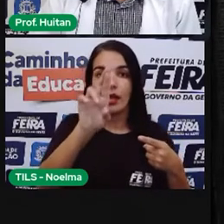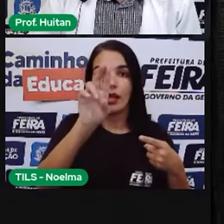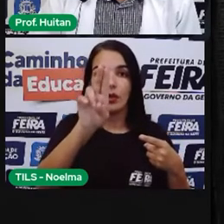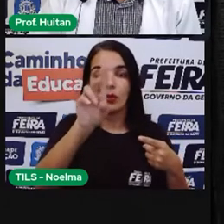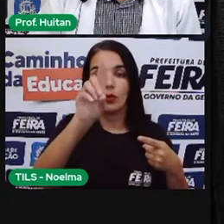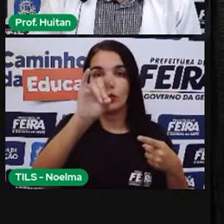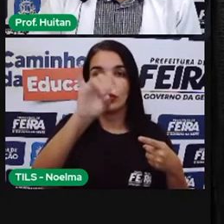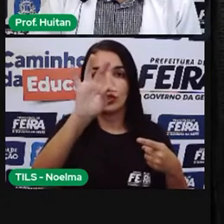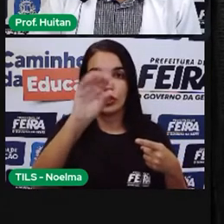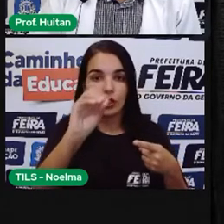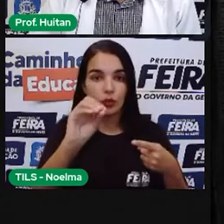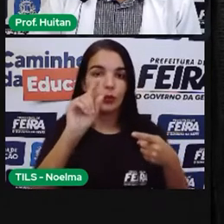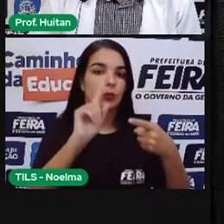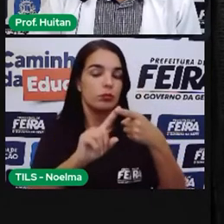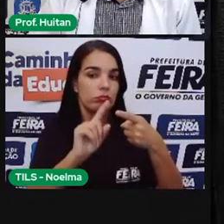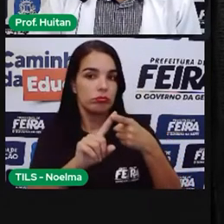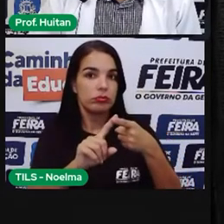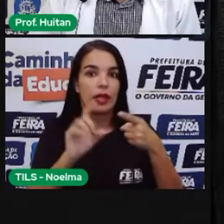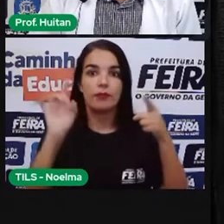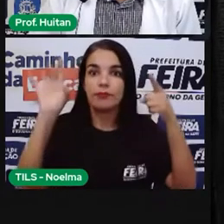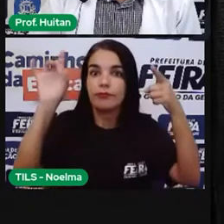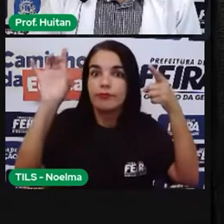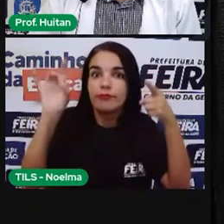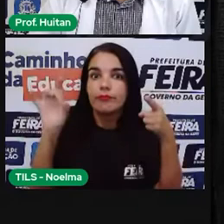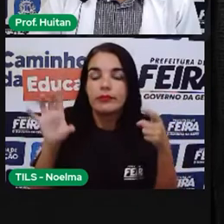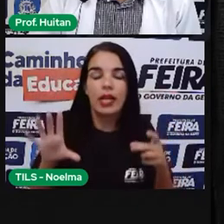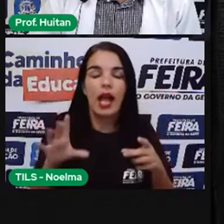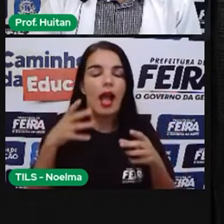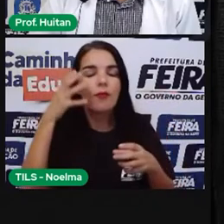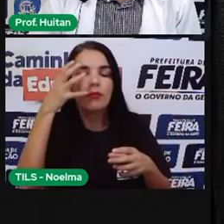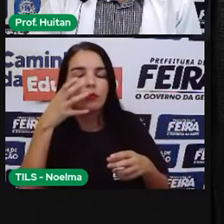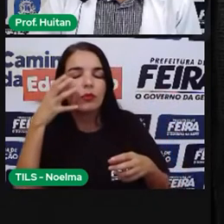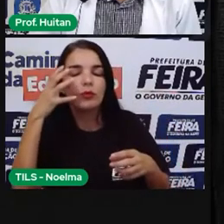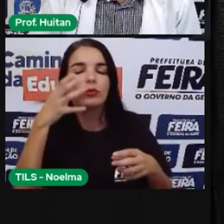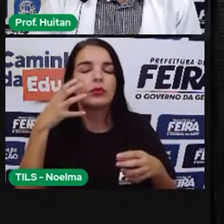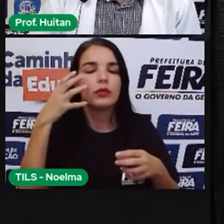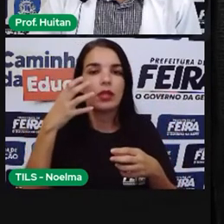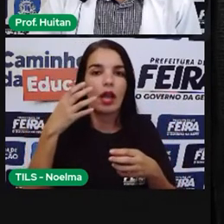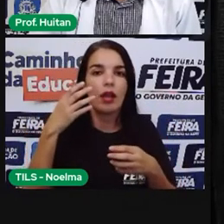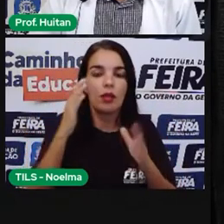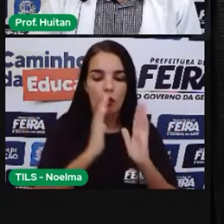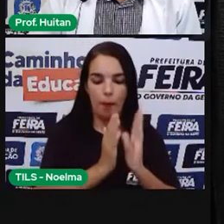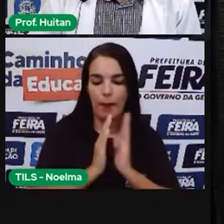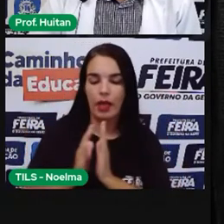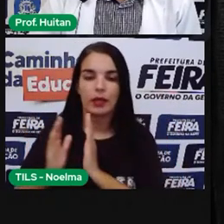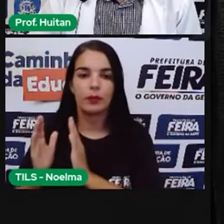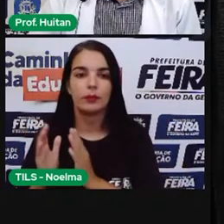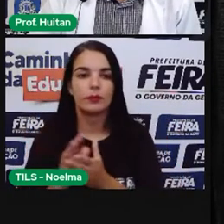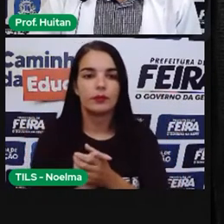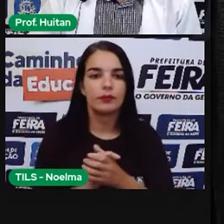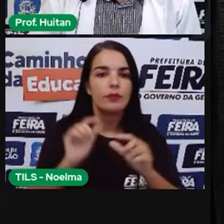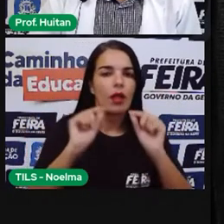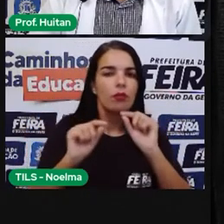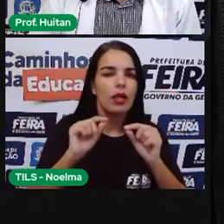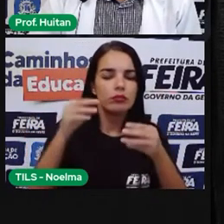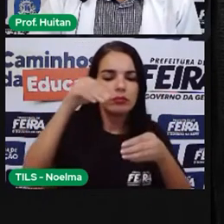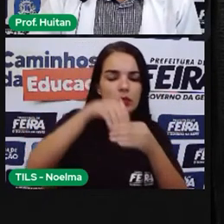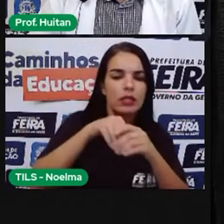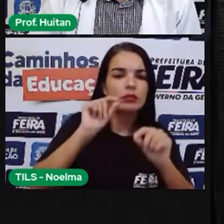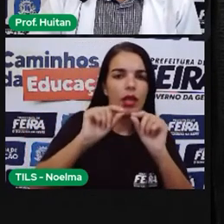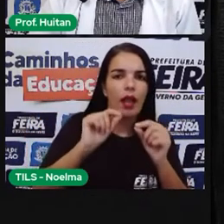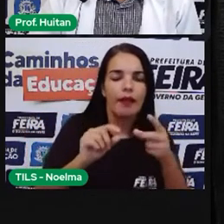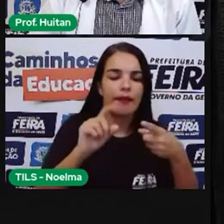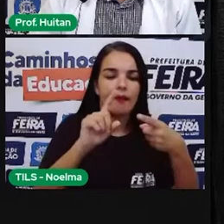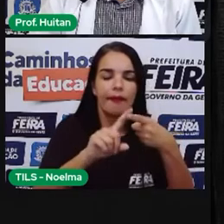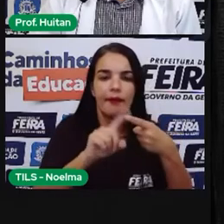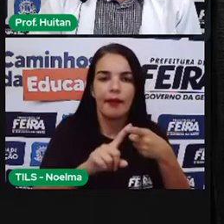certo é chamar de erudito, porque clássico foi um período da música erudita. Nesse gênero, a canção é composta com